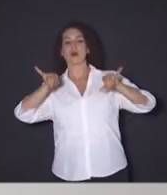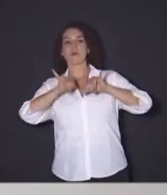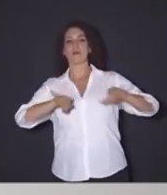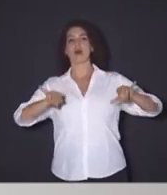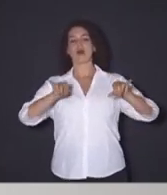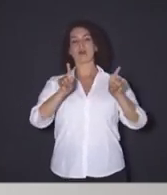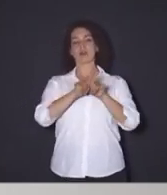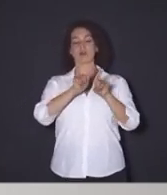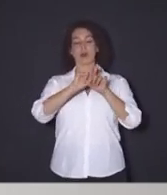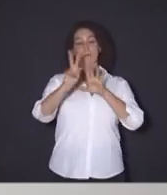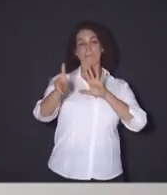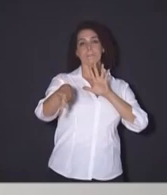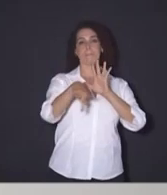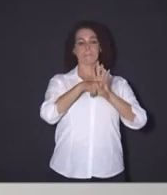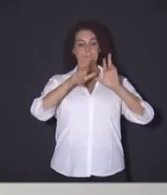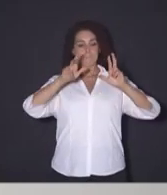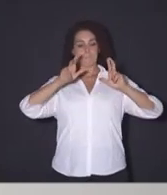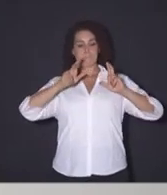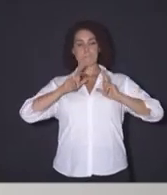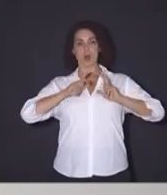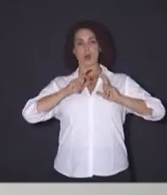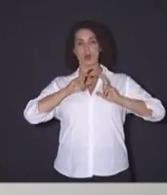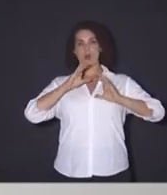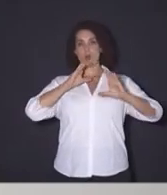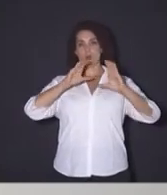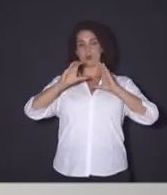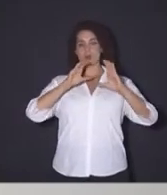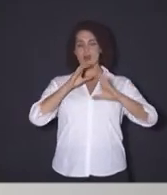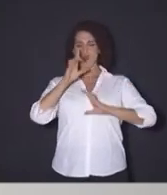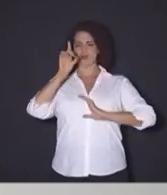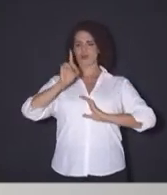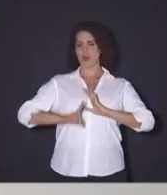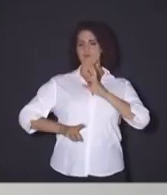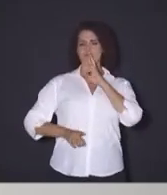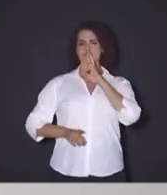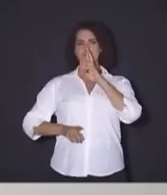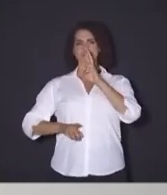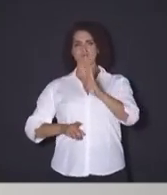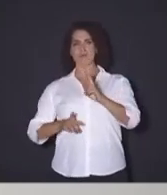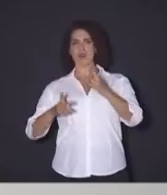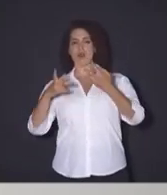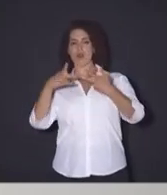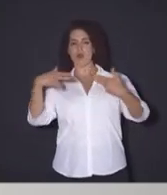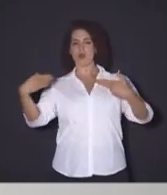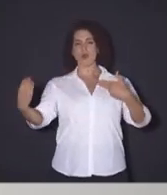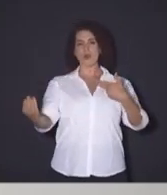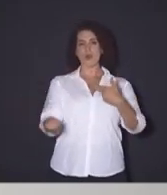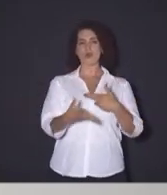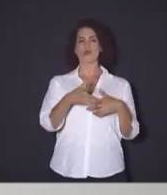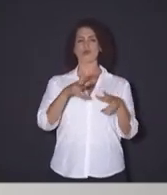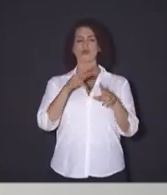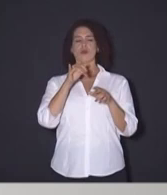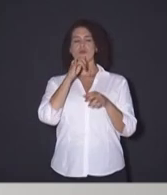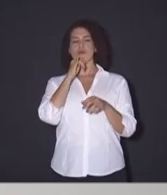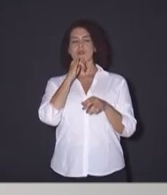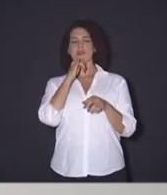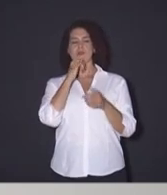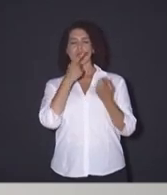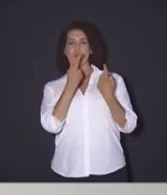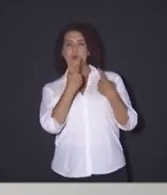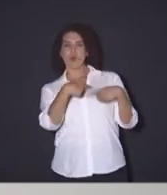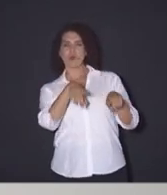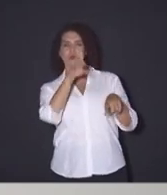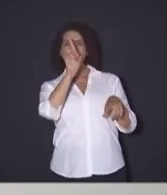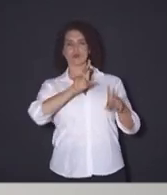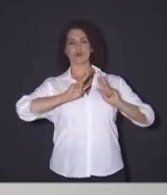de comunicação pelo direito de respostas de formas mais contemporâneas como as violações dos direitos humanos que sempre